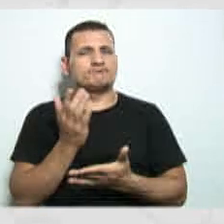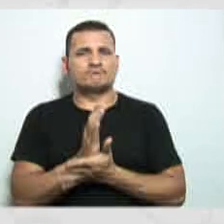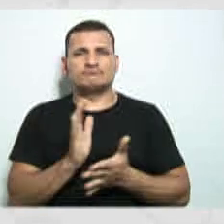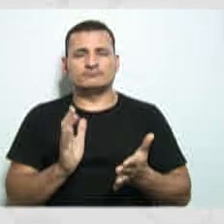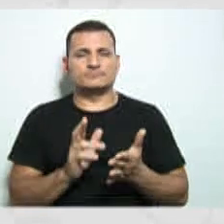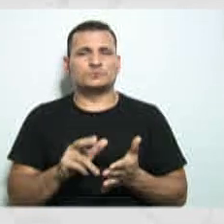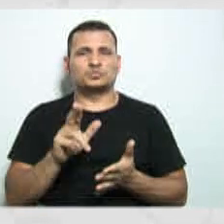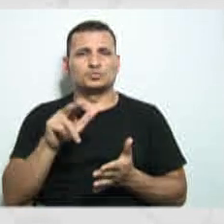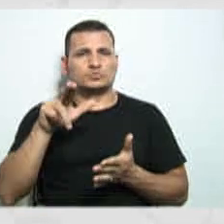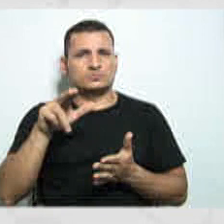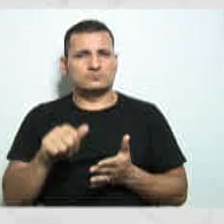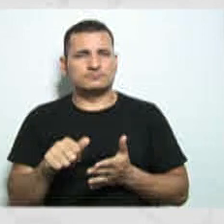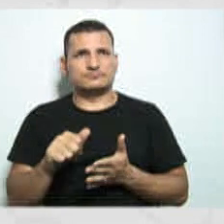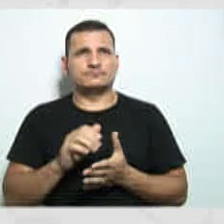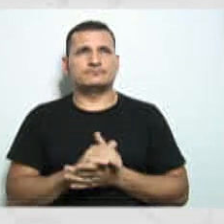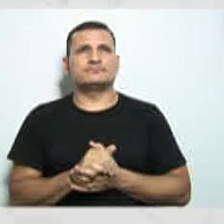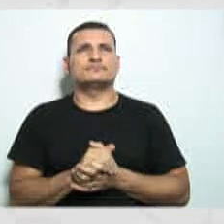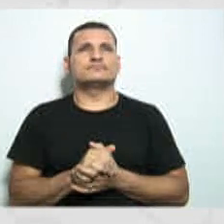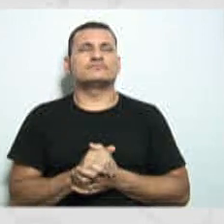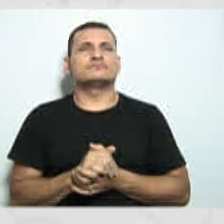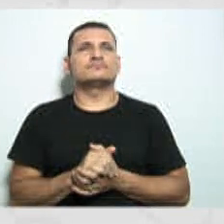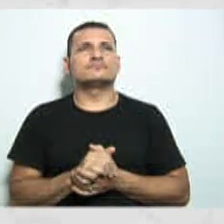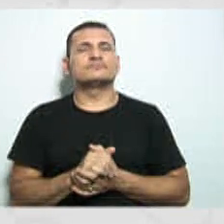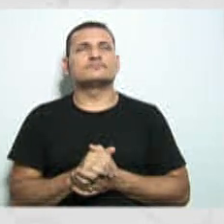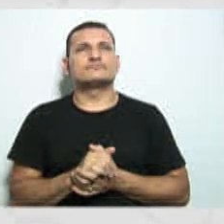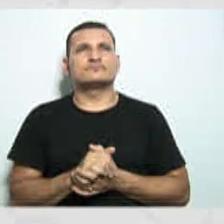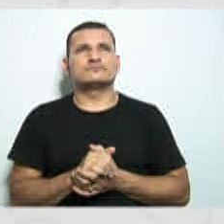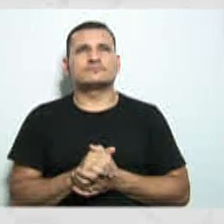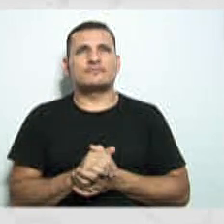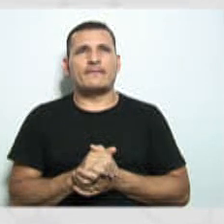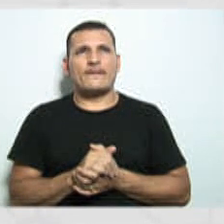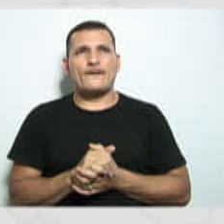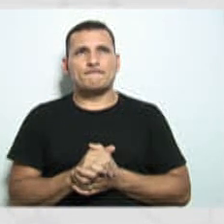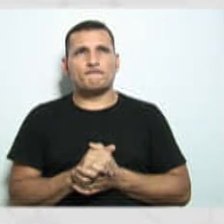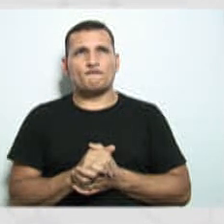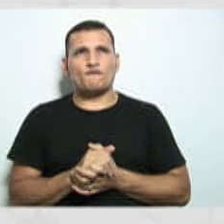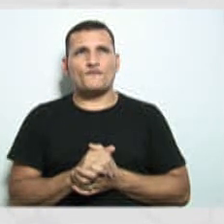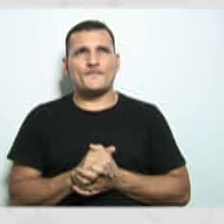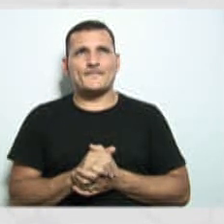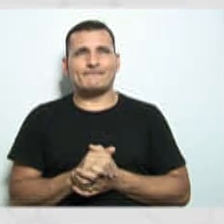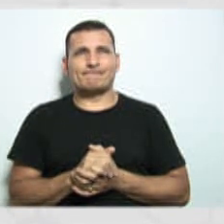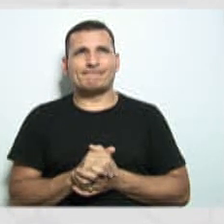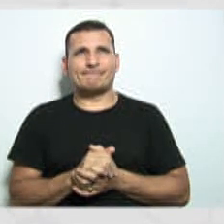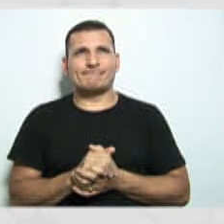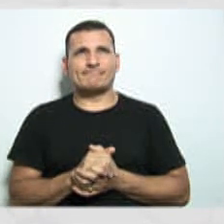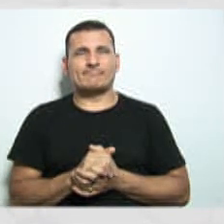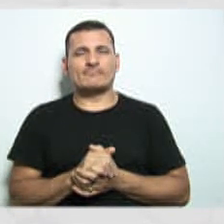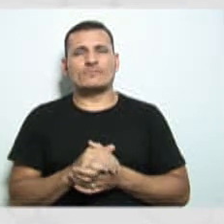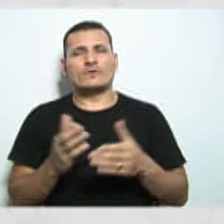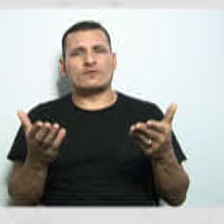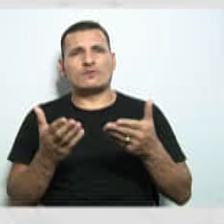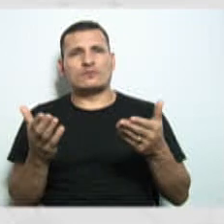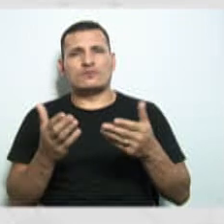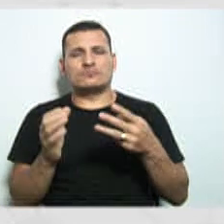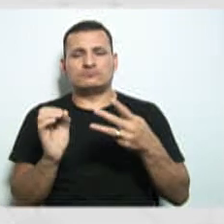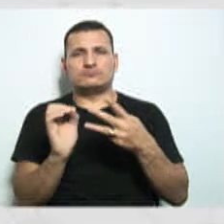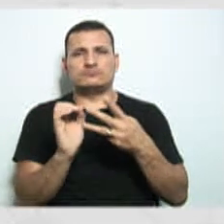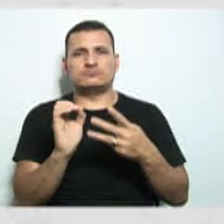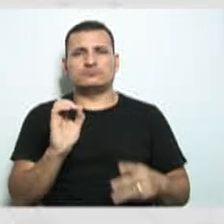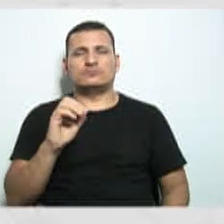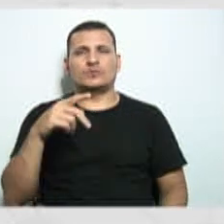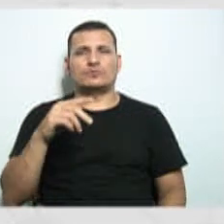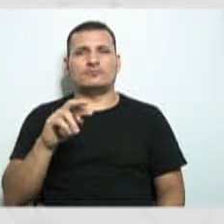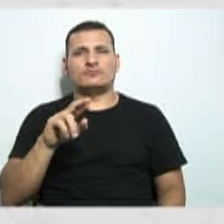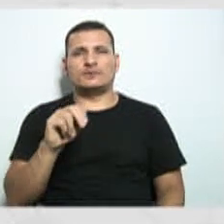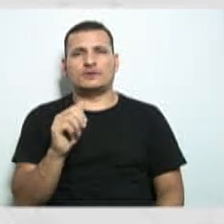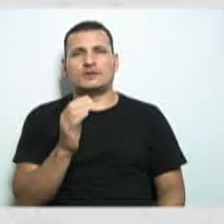na simples montagem de um plano de ação. Entendido? E aí vamos aqui para o último tipo de planejamento,